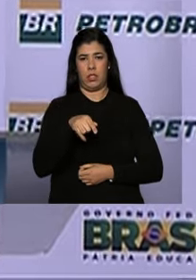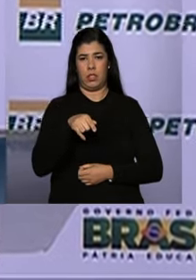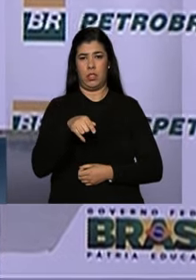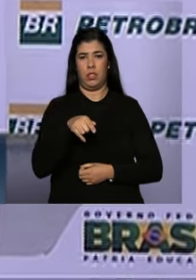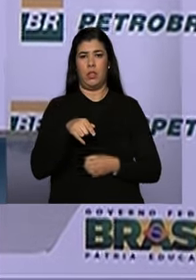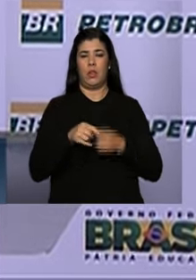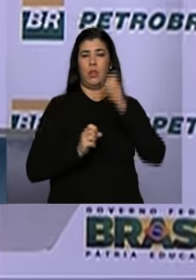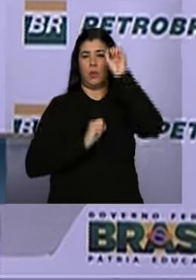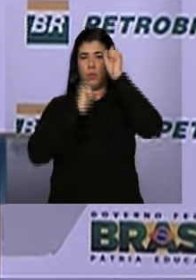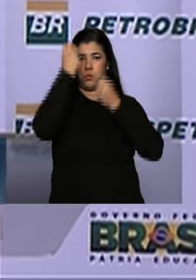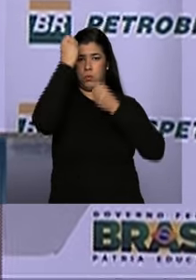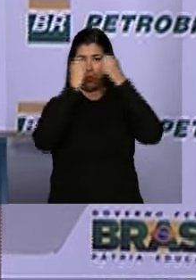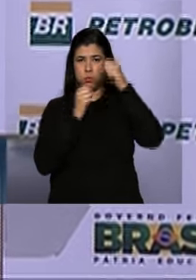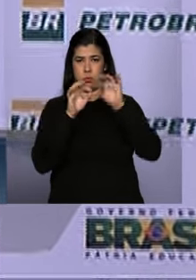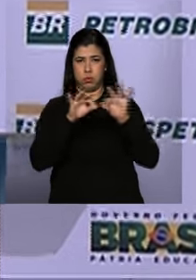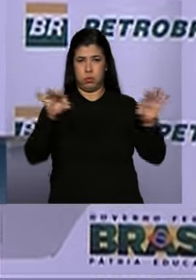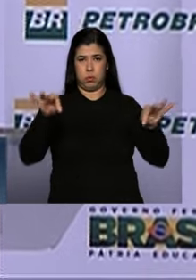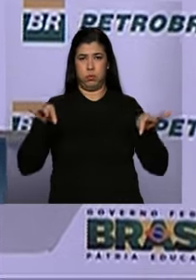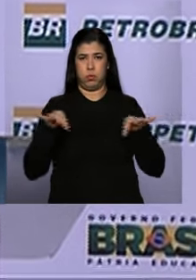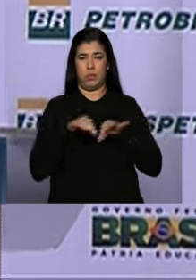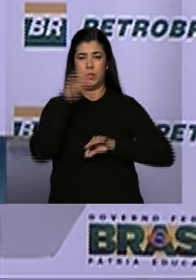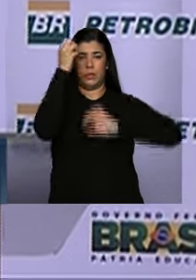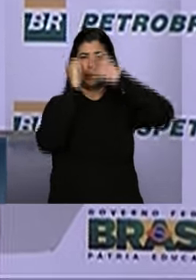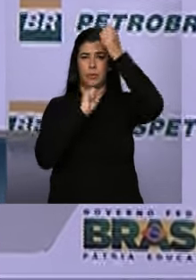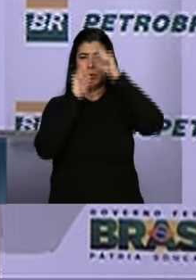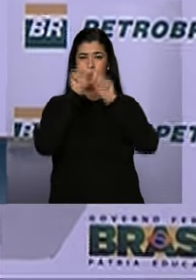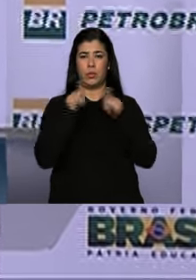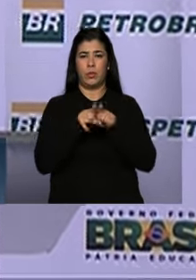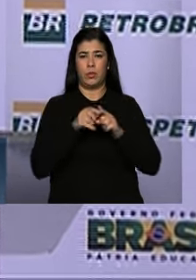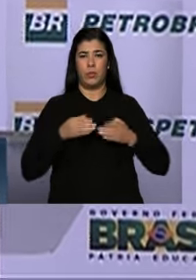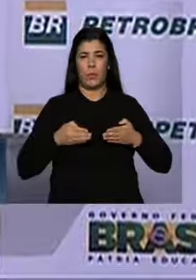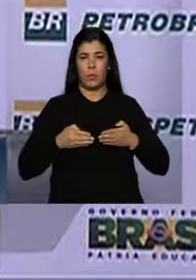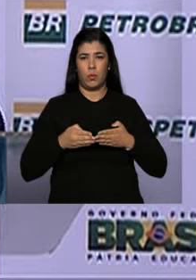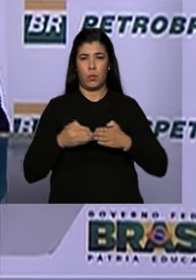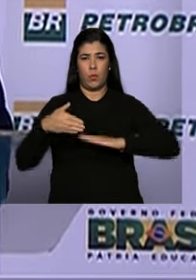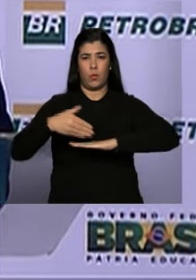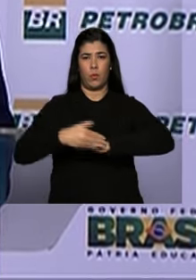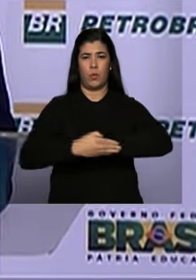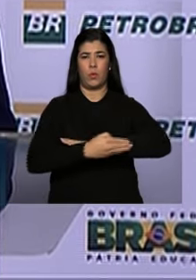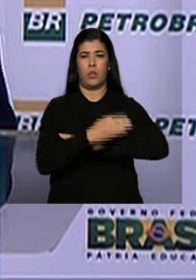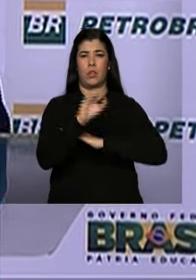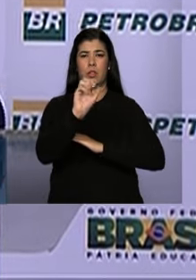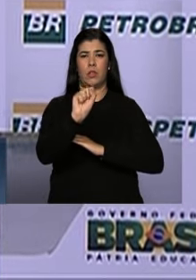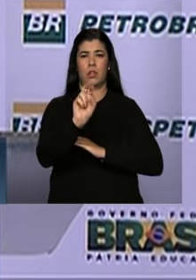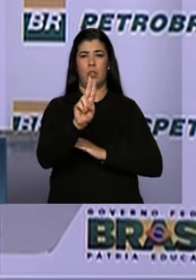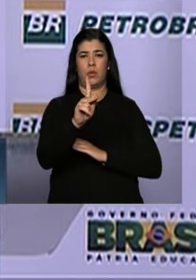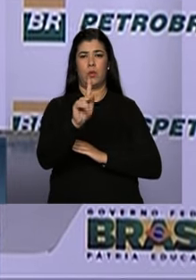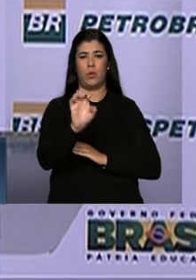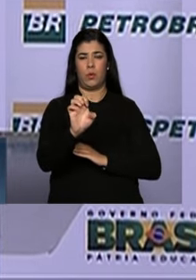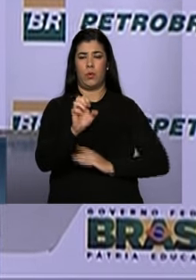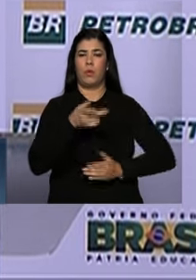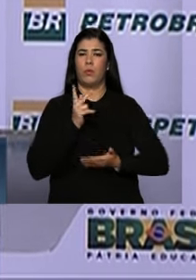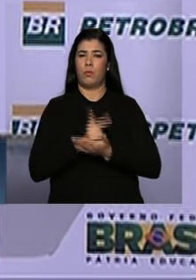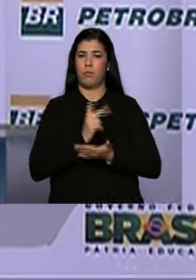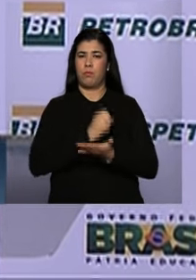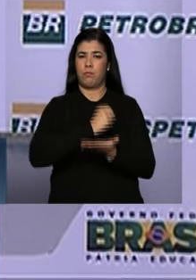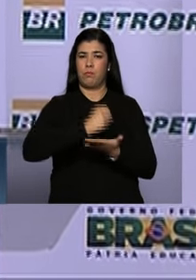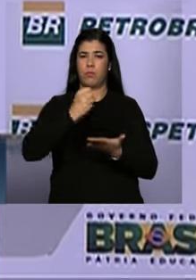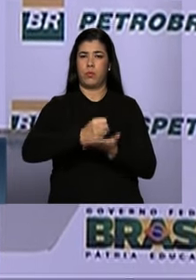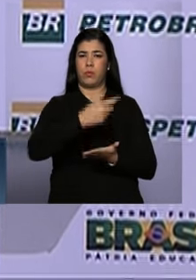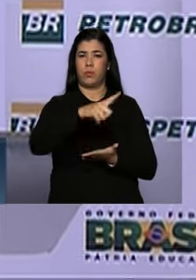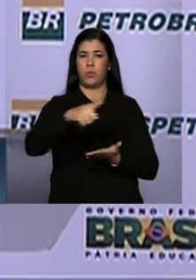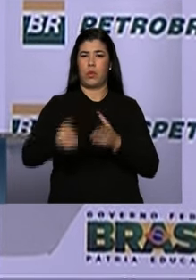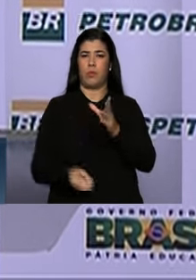Suape vai continuar crescendo, vai continuar forte e vai continuar empregando milhões de pernambucanos.